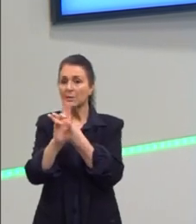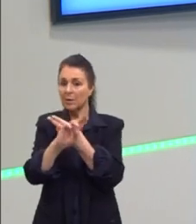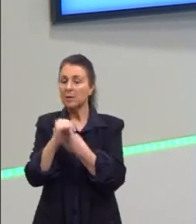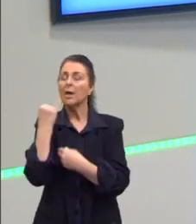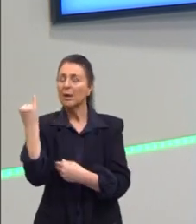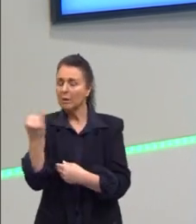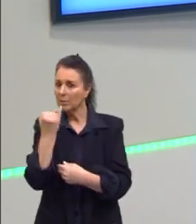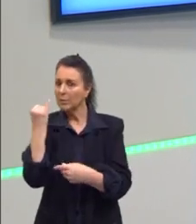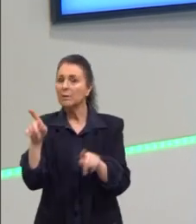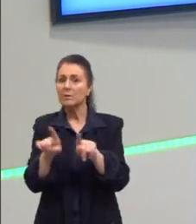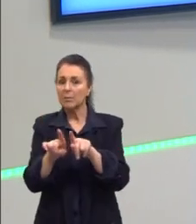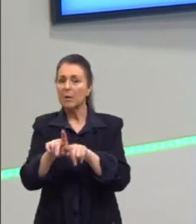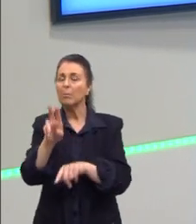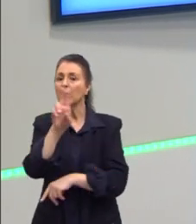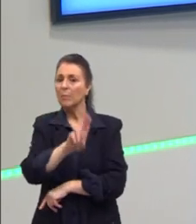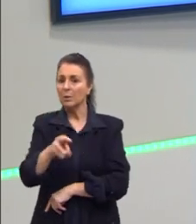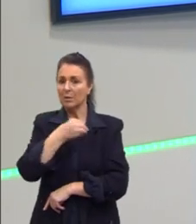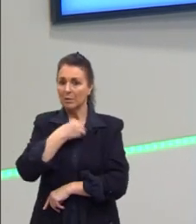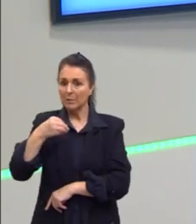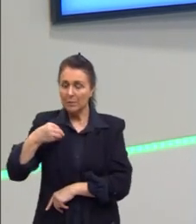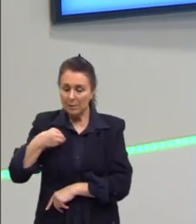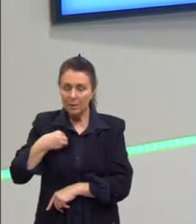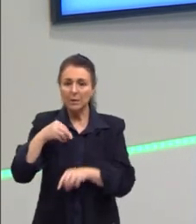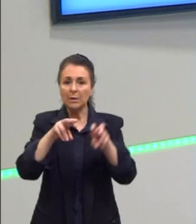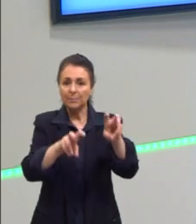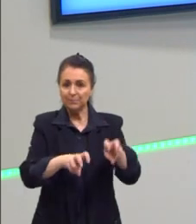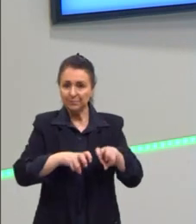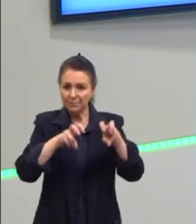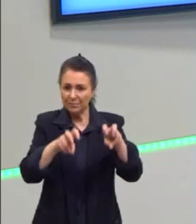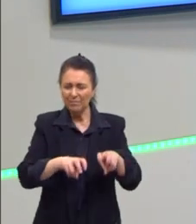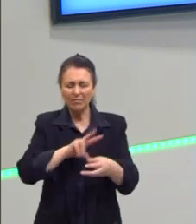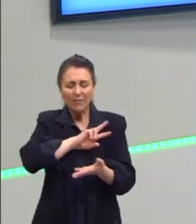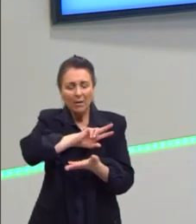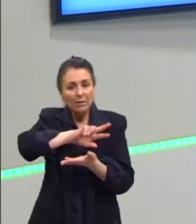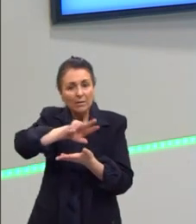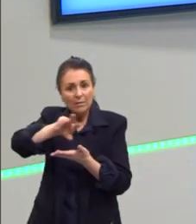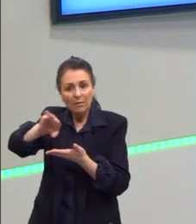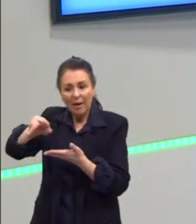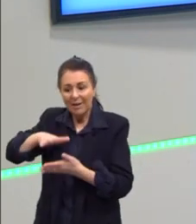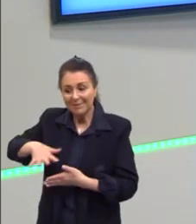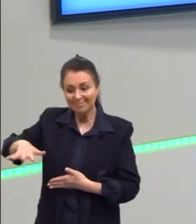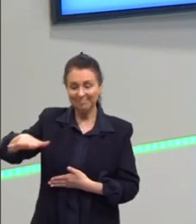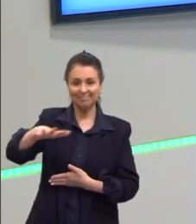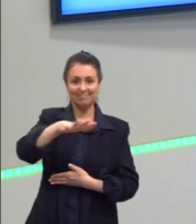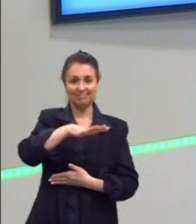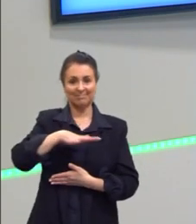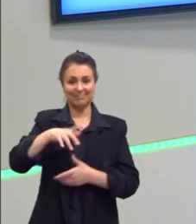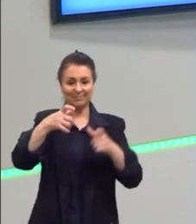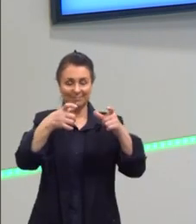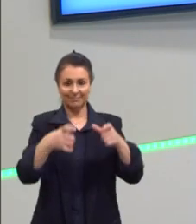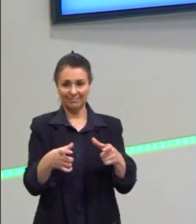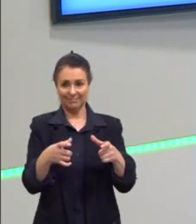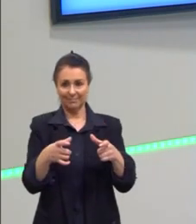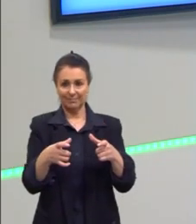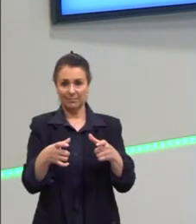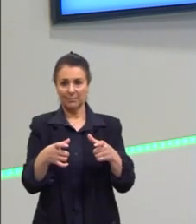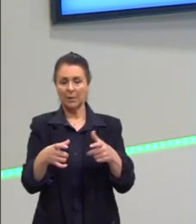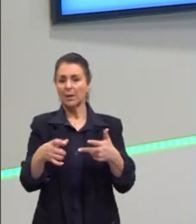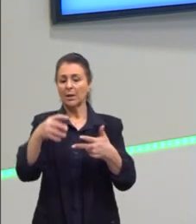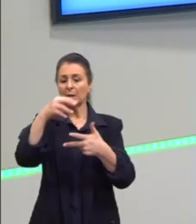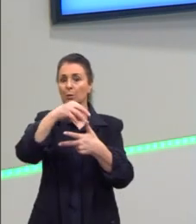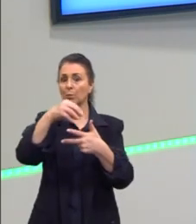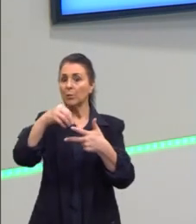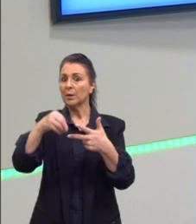na Medicina na agricultura tem que ter em várias áreas e no ENEM